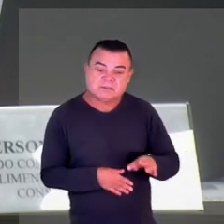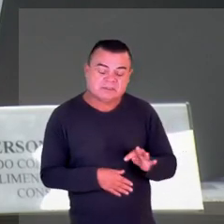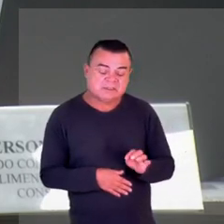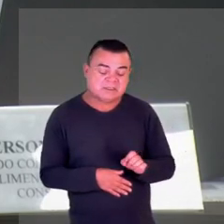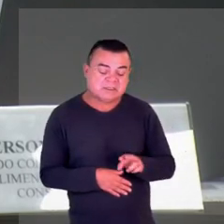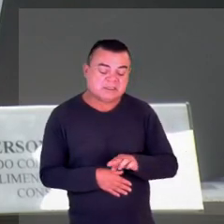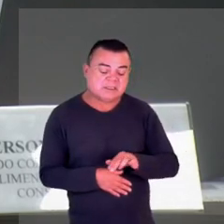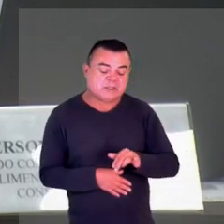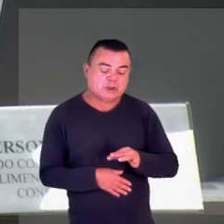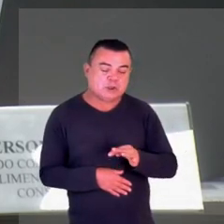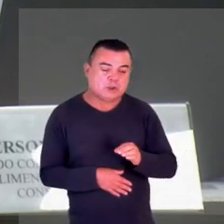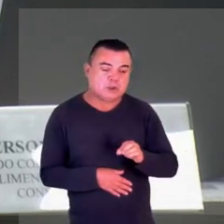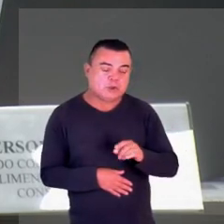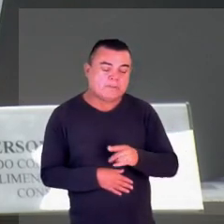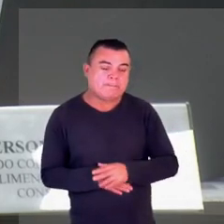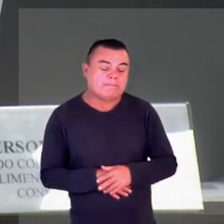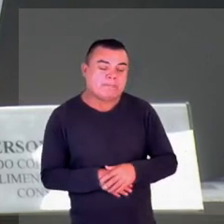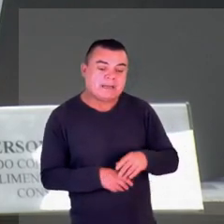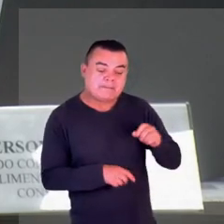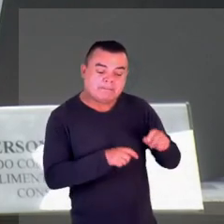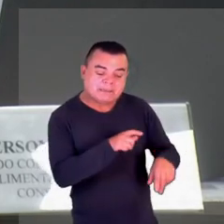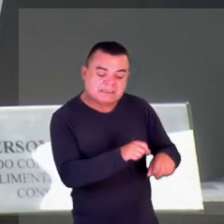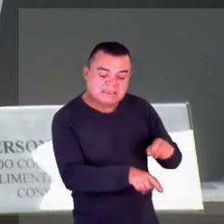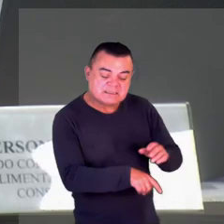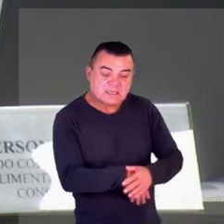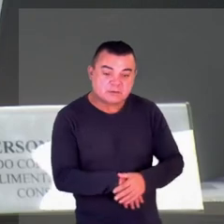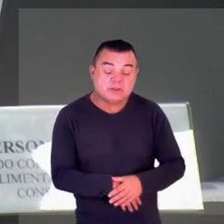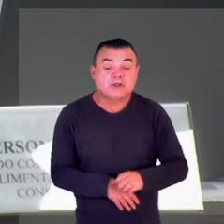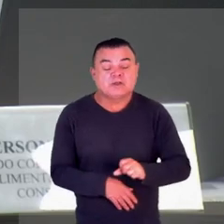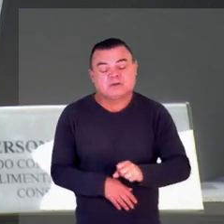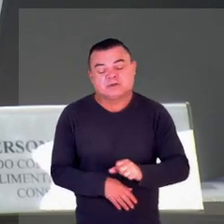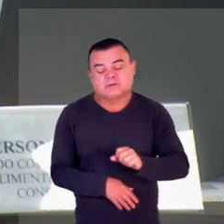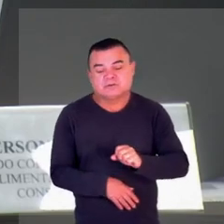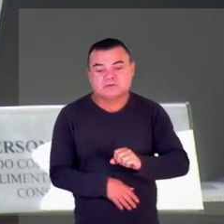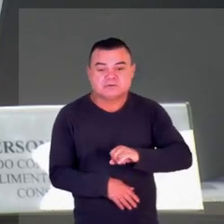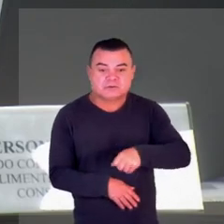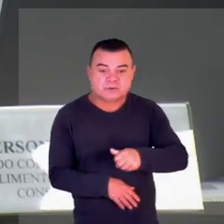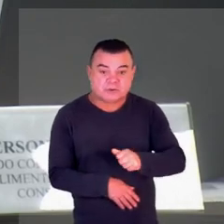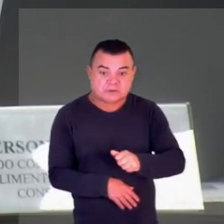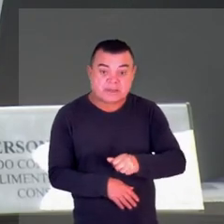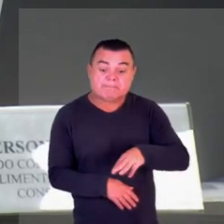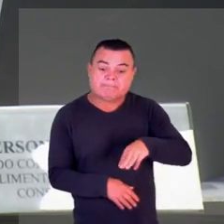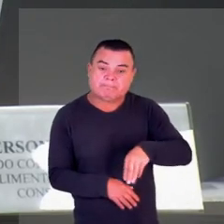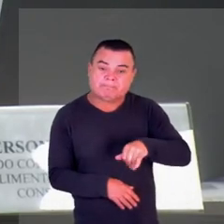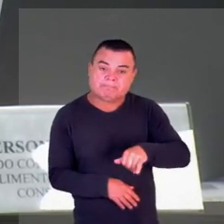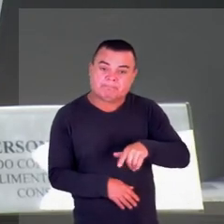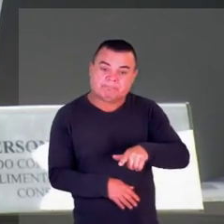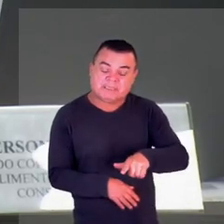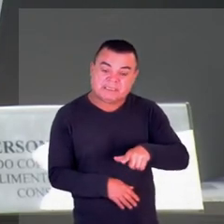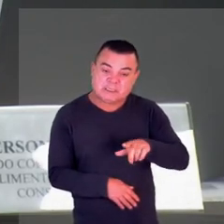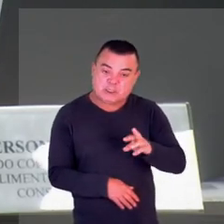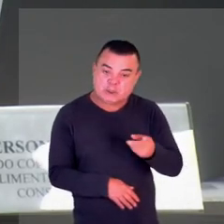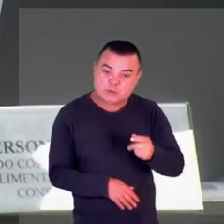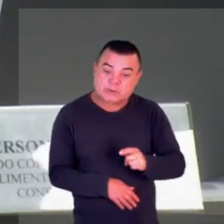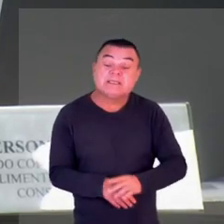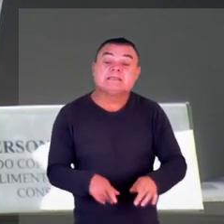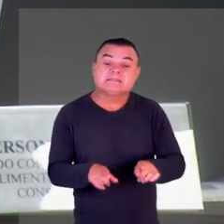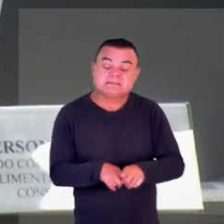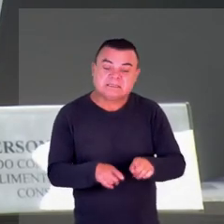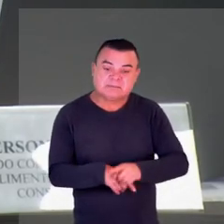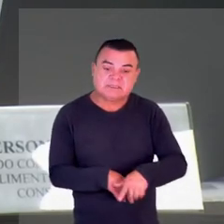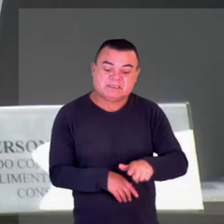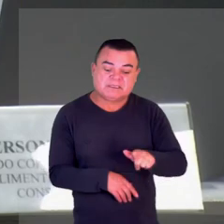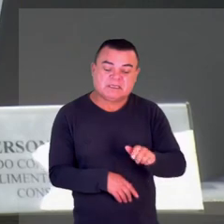né de milho algodão e gado né Eh o desmatamento que a gente tem convivido na na